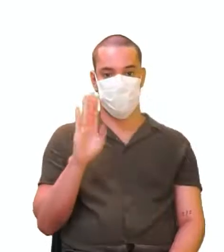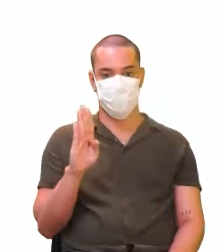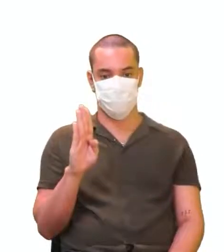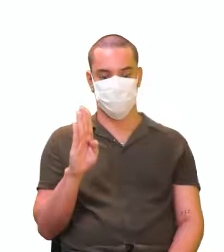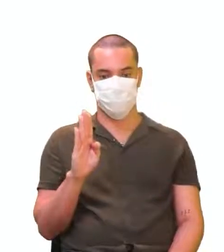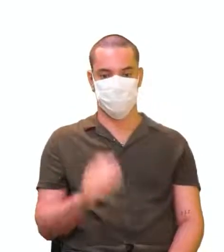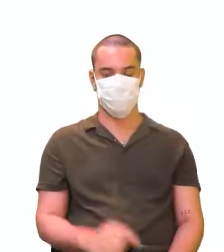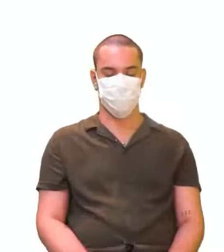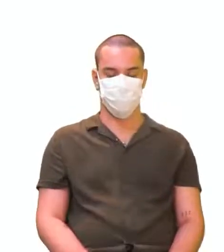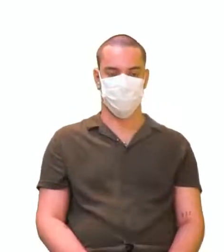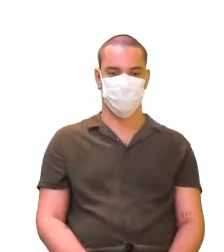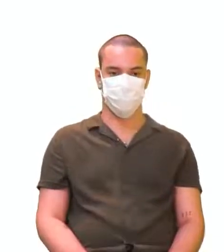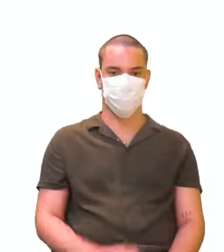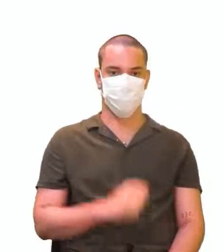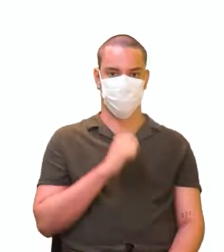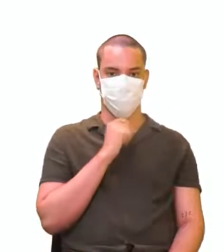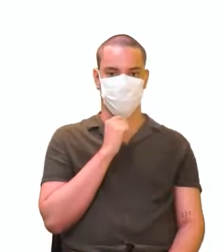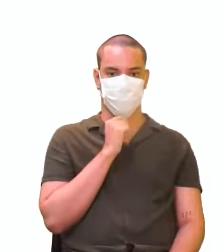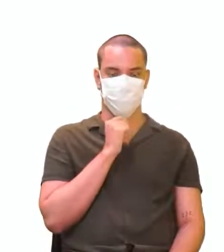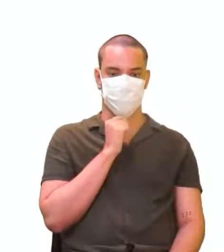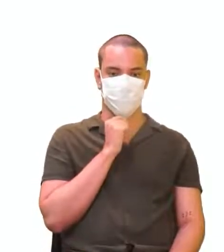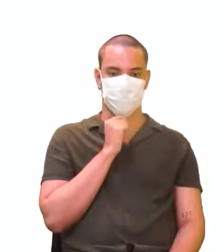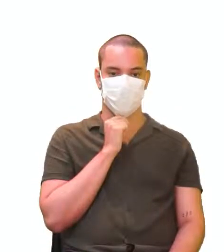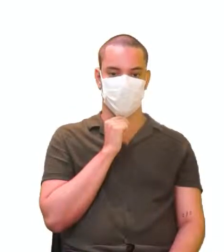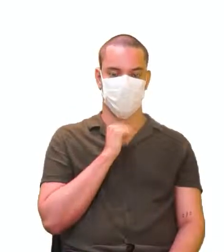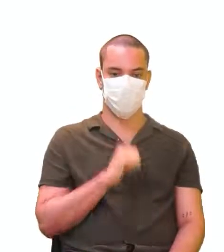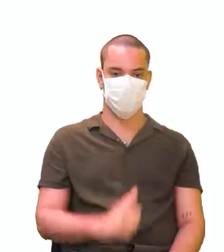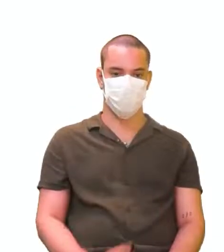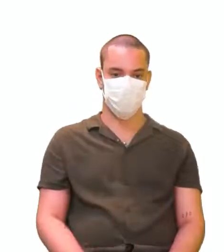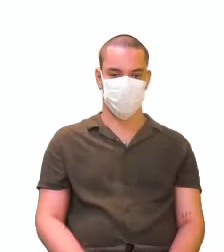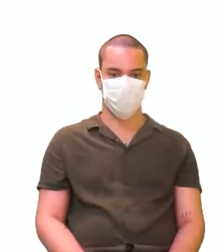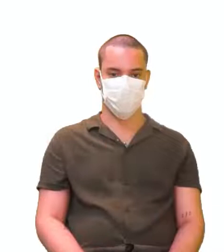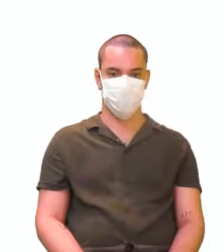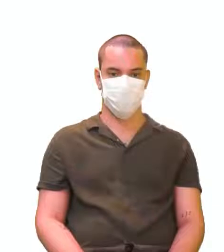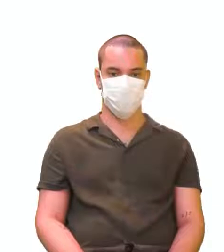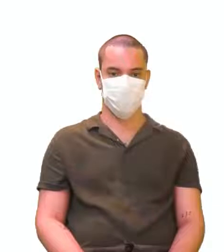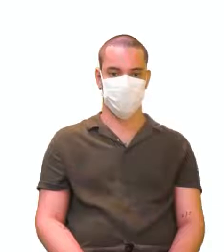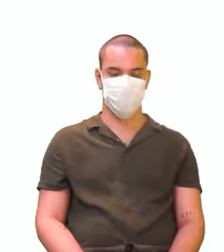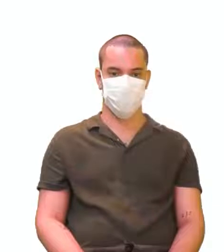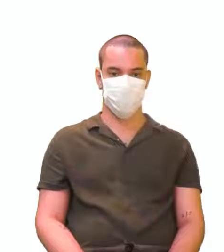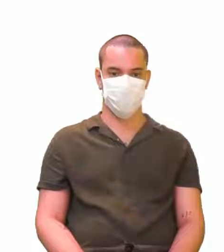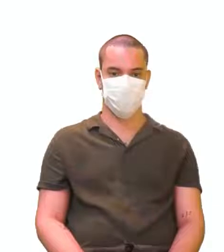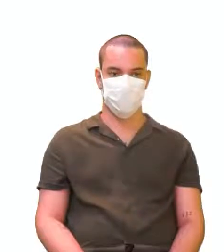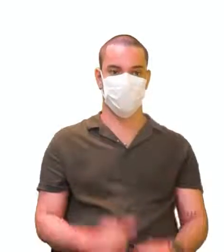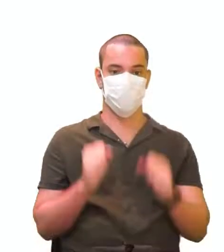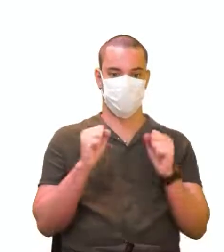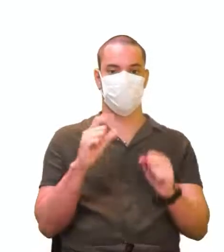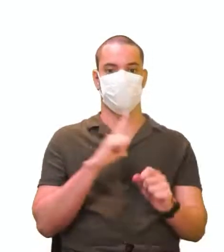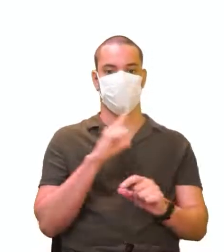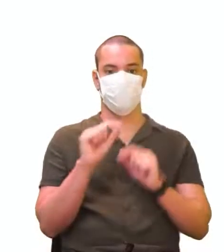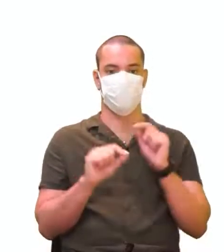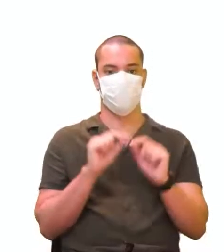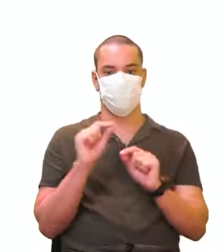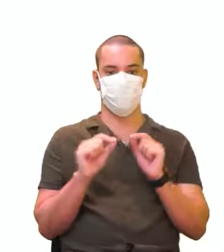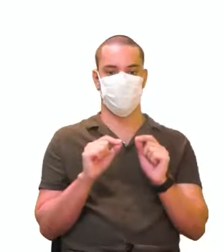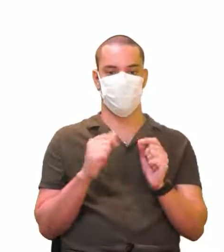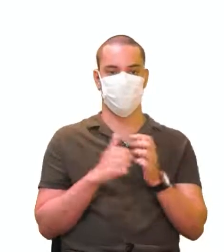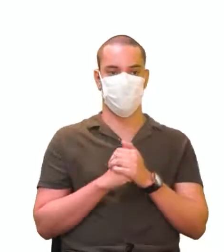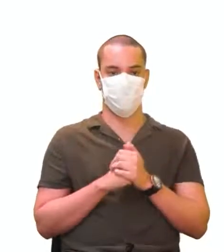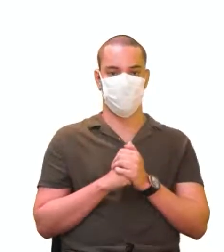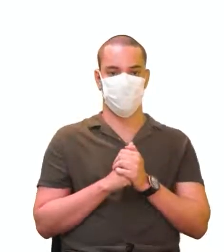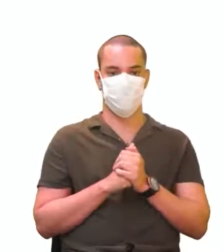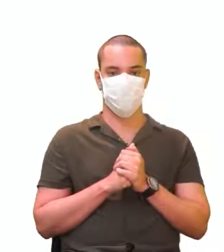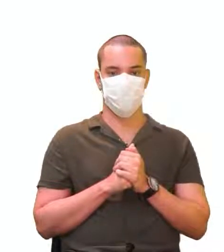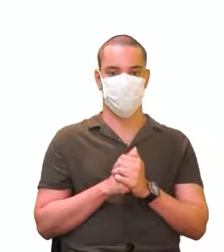veio da mãe. Aí, ela pode ter, então, um